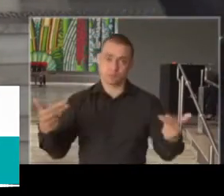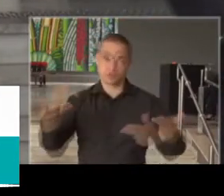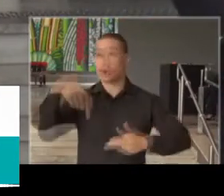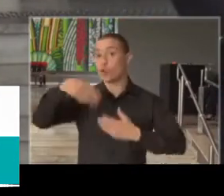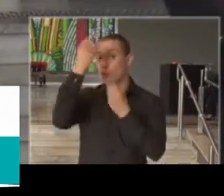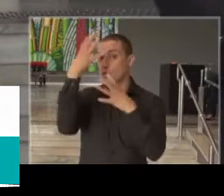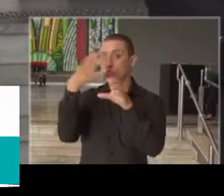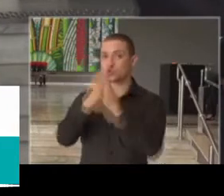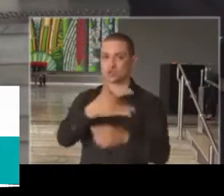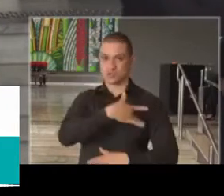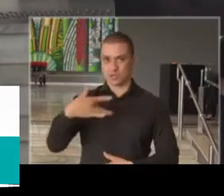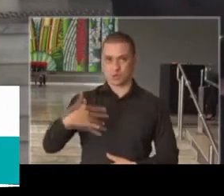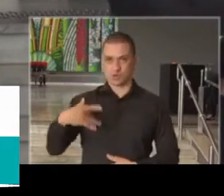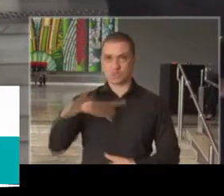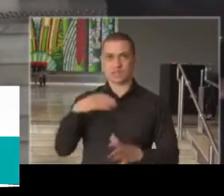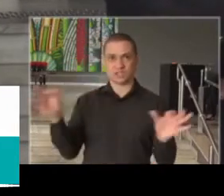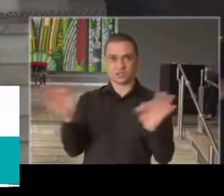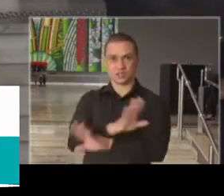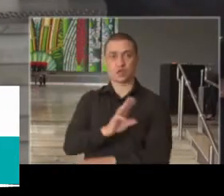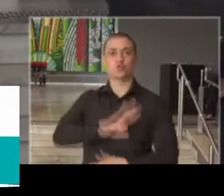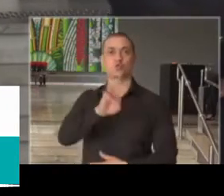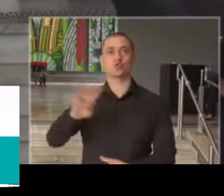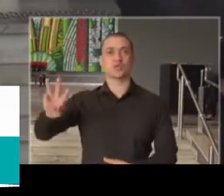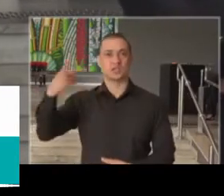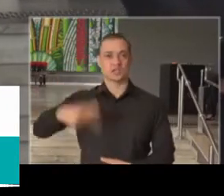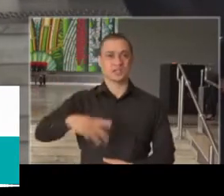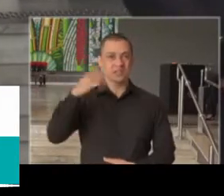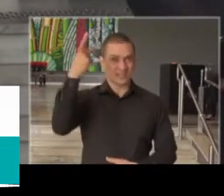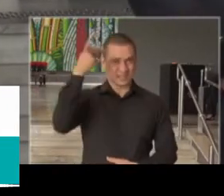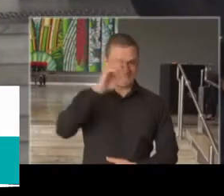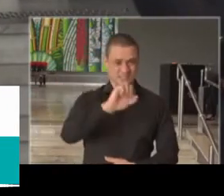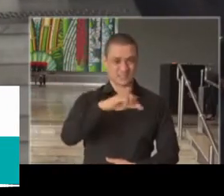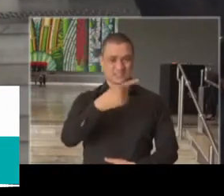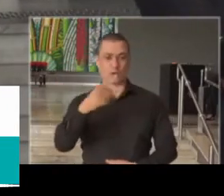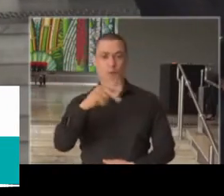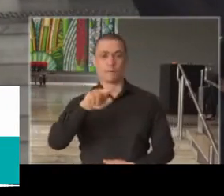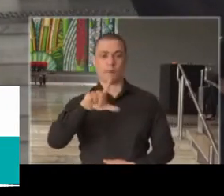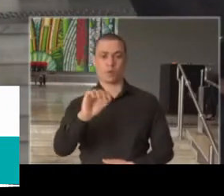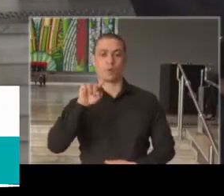hoje da saúde estão disponibilizados no site